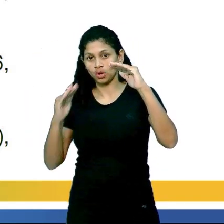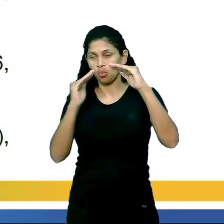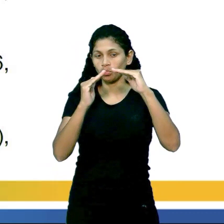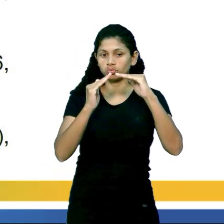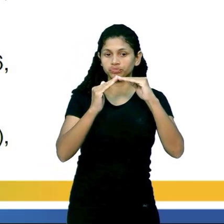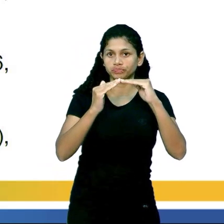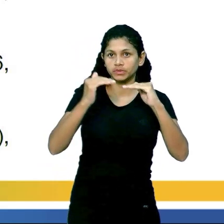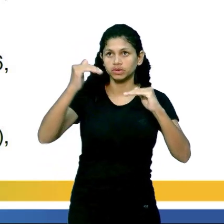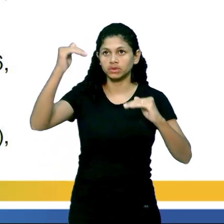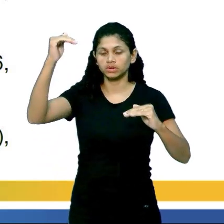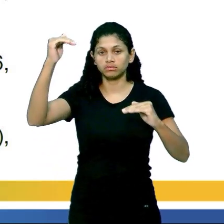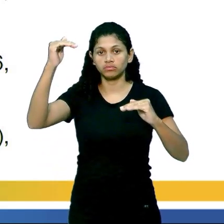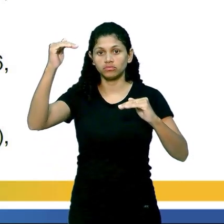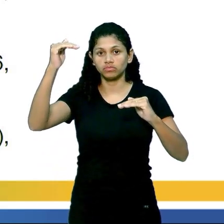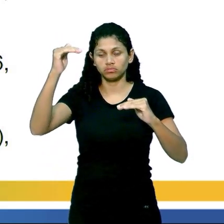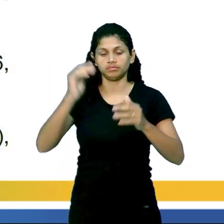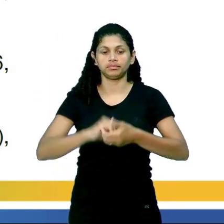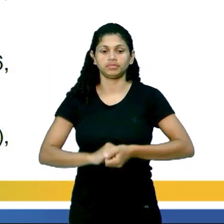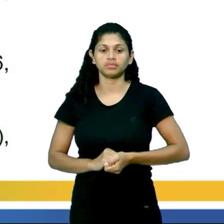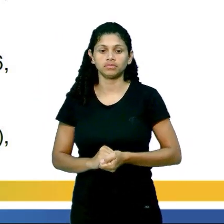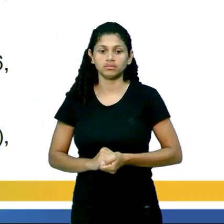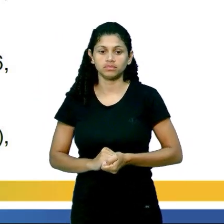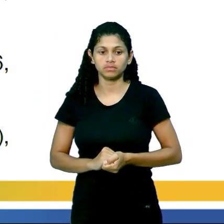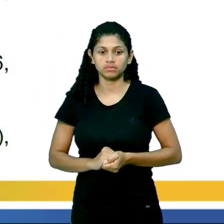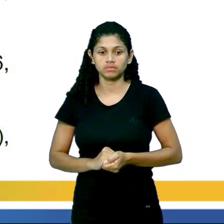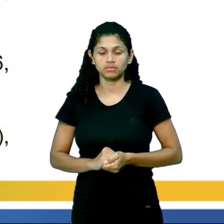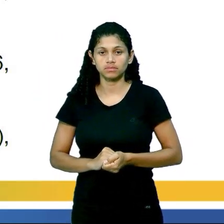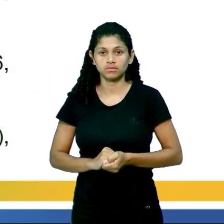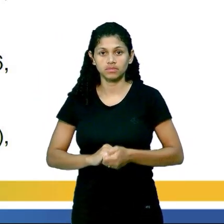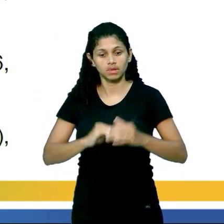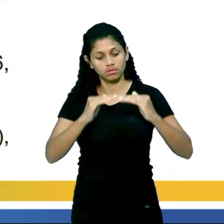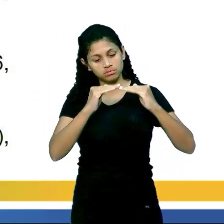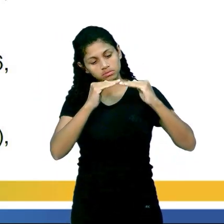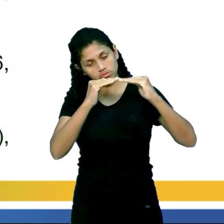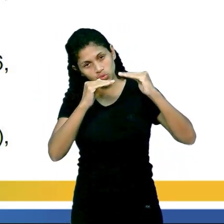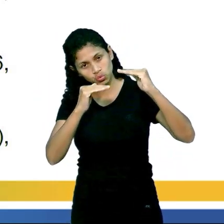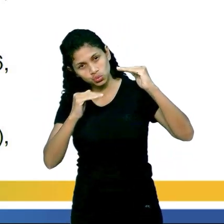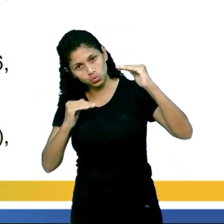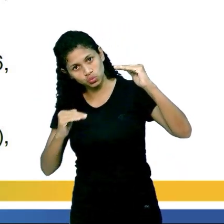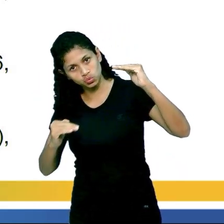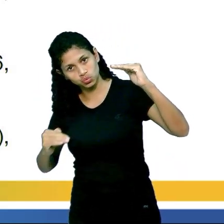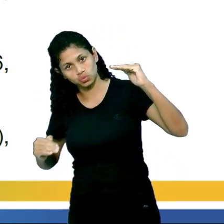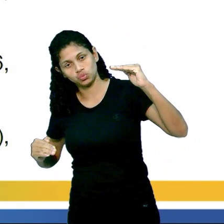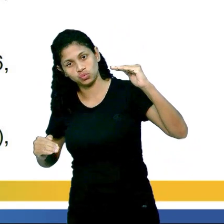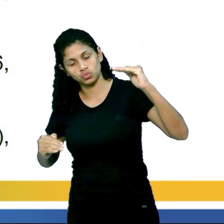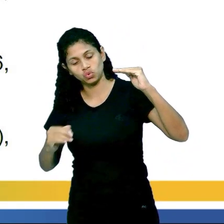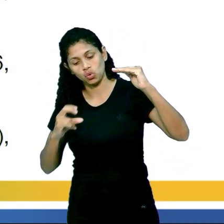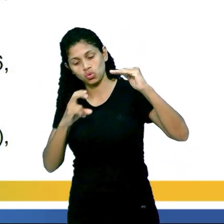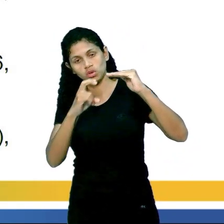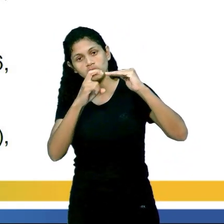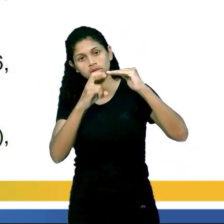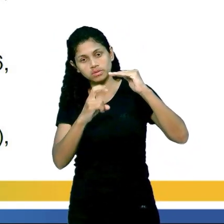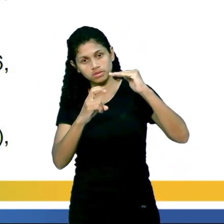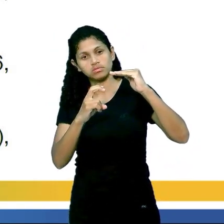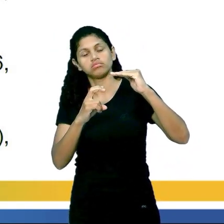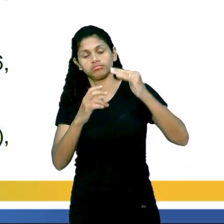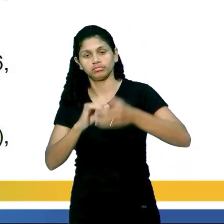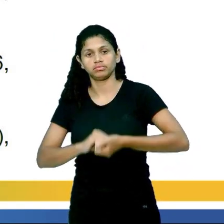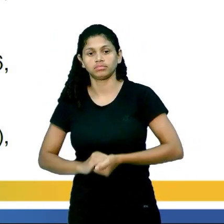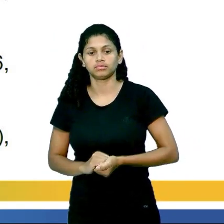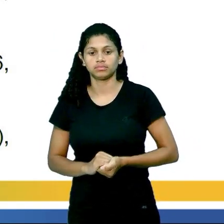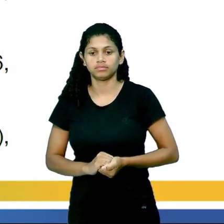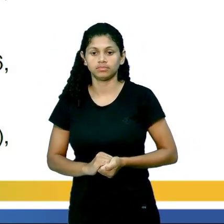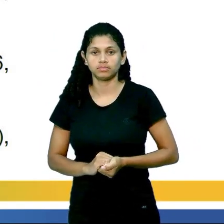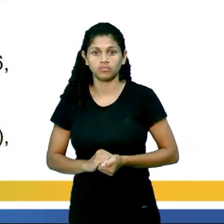menos 10, menos 15, porque ela vai decrescendo de 5 em 5, ok?